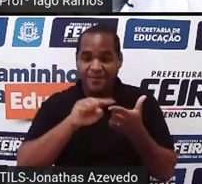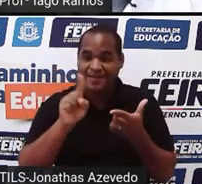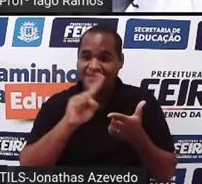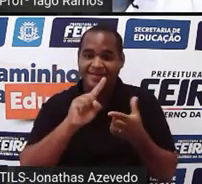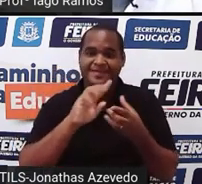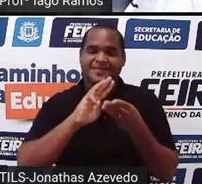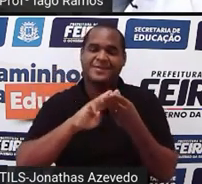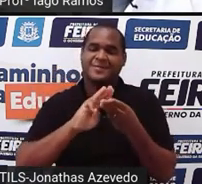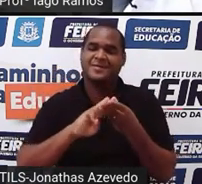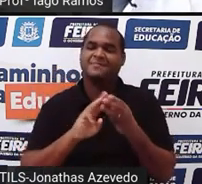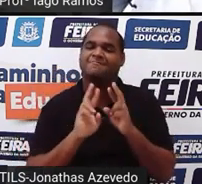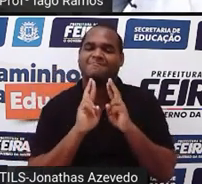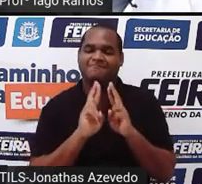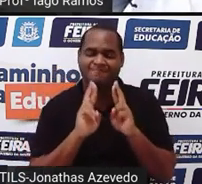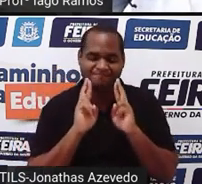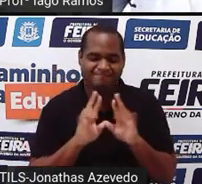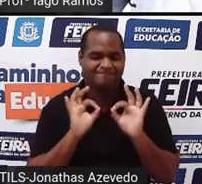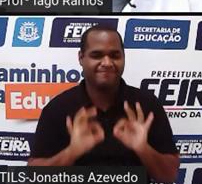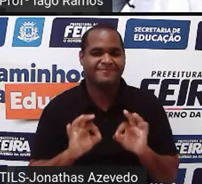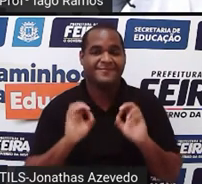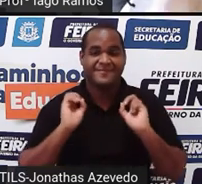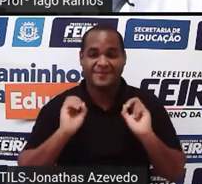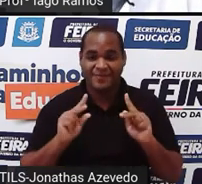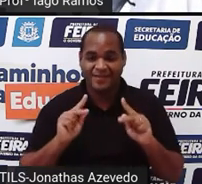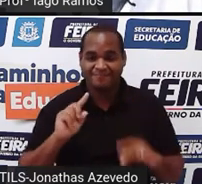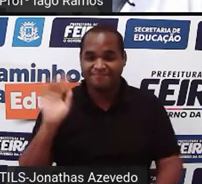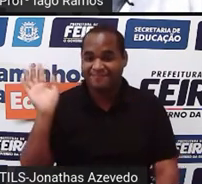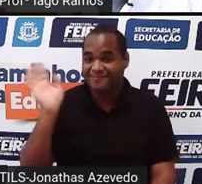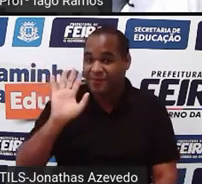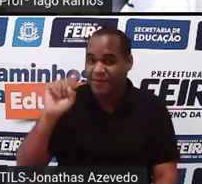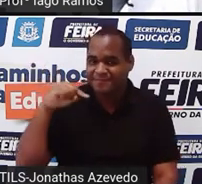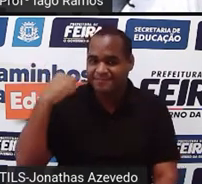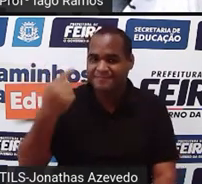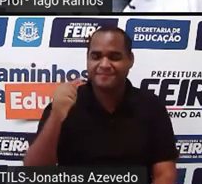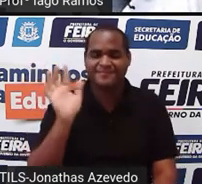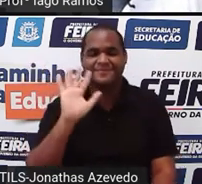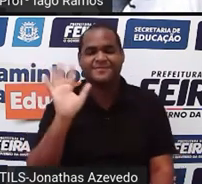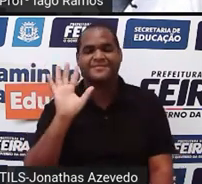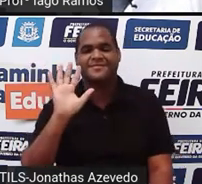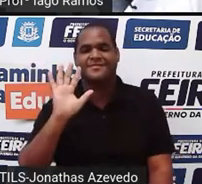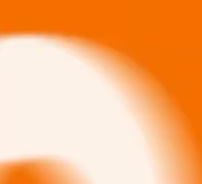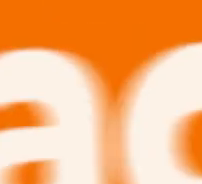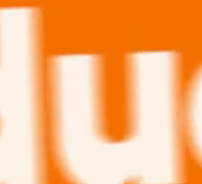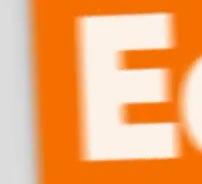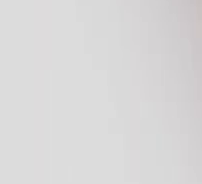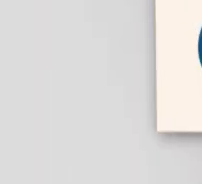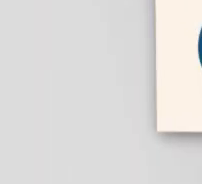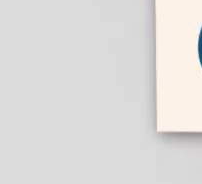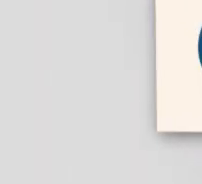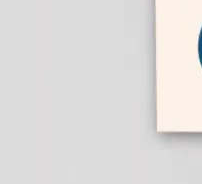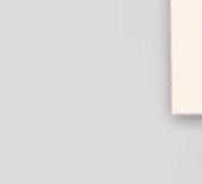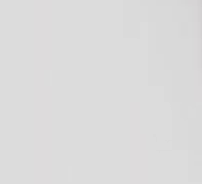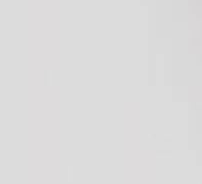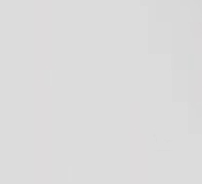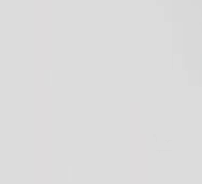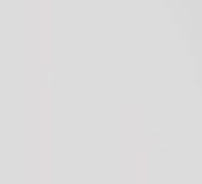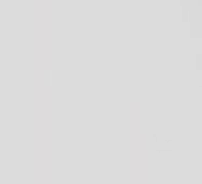não é problema, matemática é solução. É isso aí, até logo, bye bye. tchau,